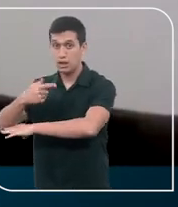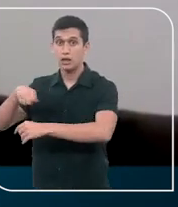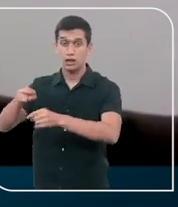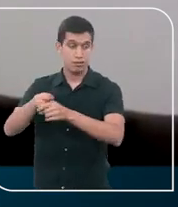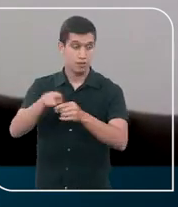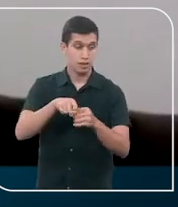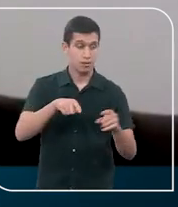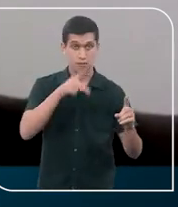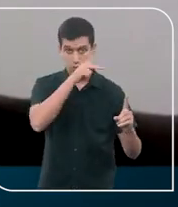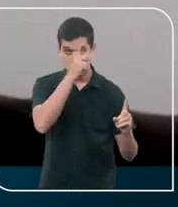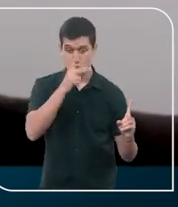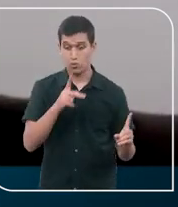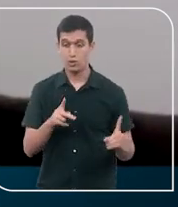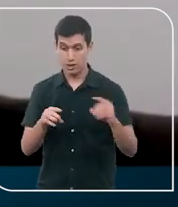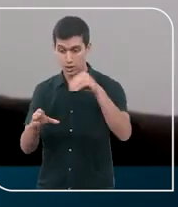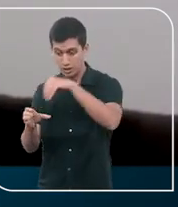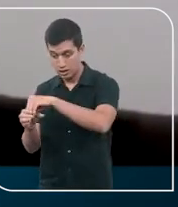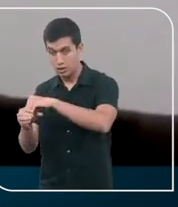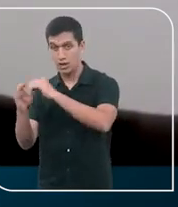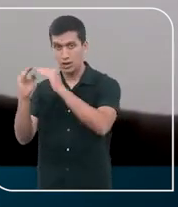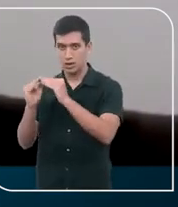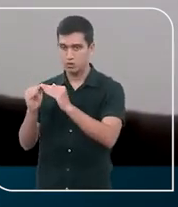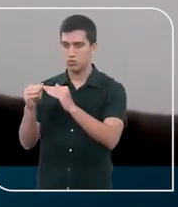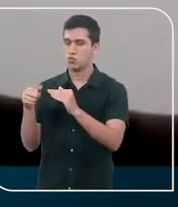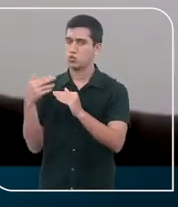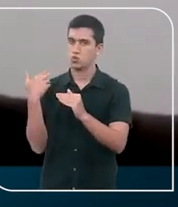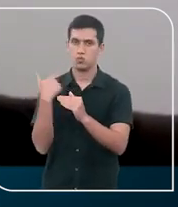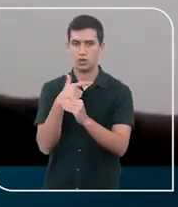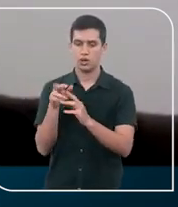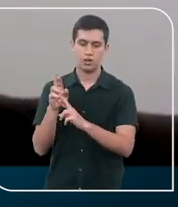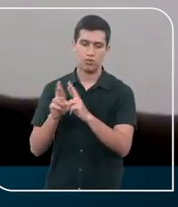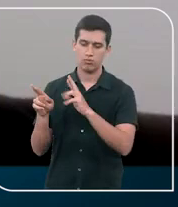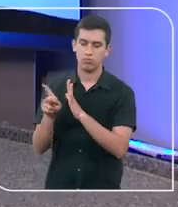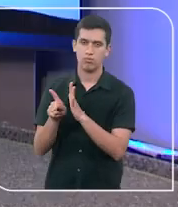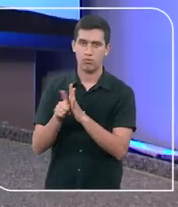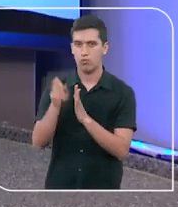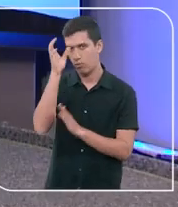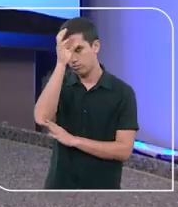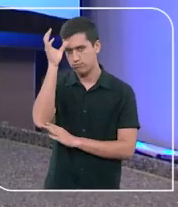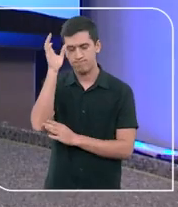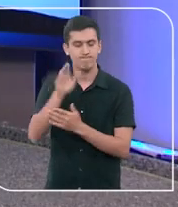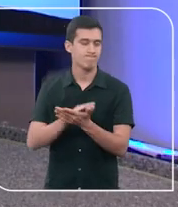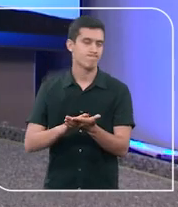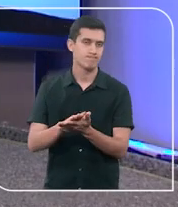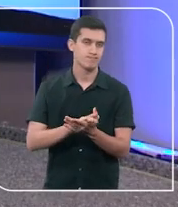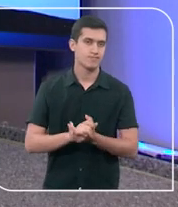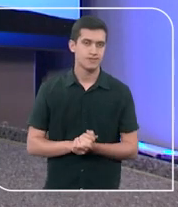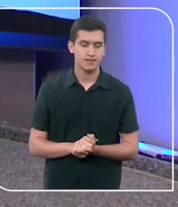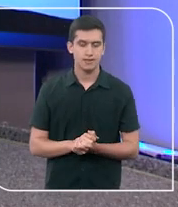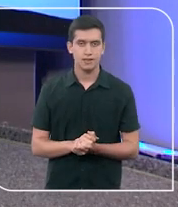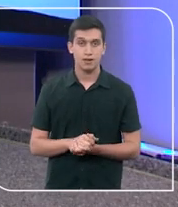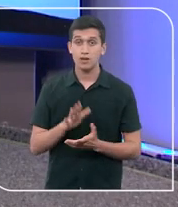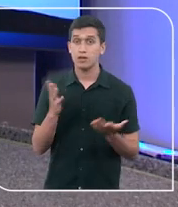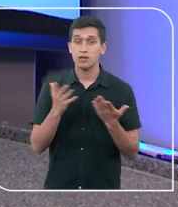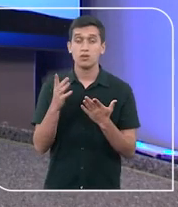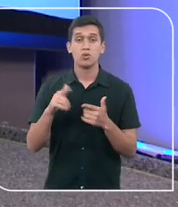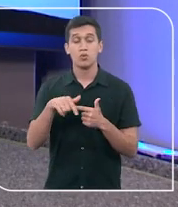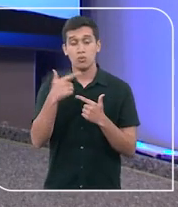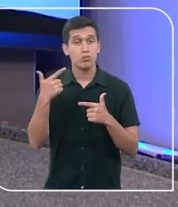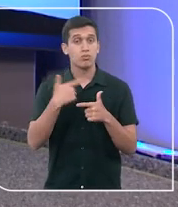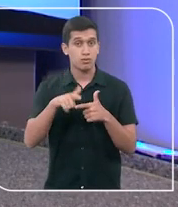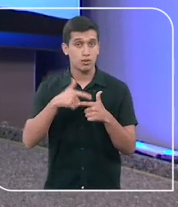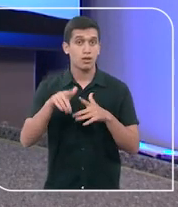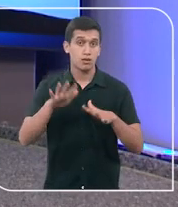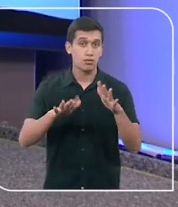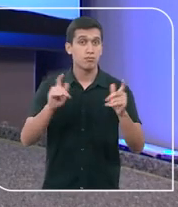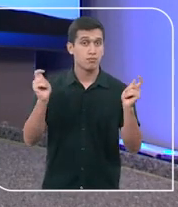consumo, não temos configurado essa posição do fornecedor e do consumidor. Agora, com relação a um problema que às vezes pode